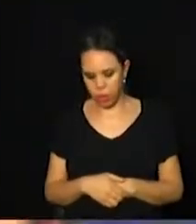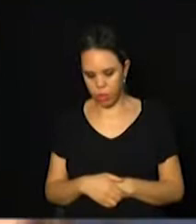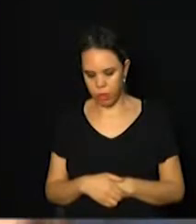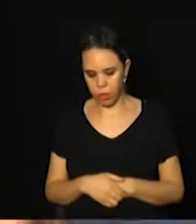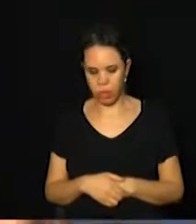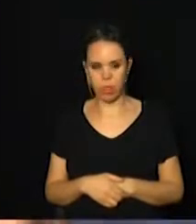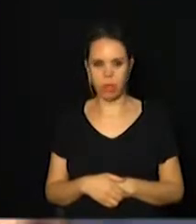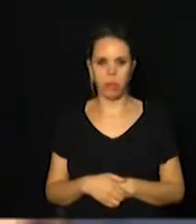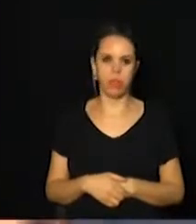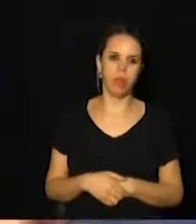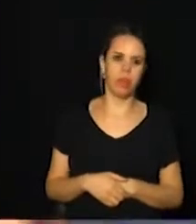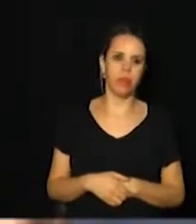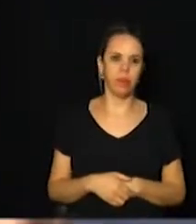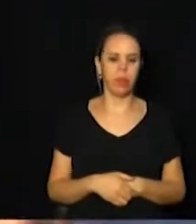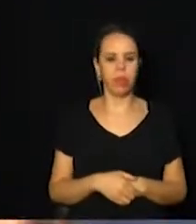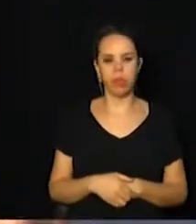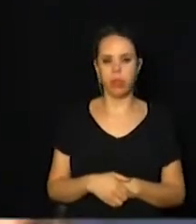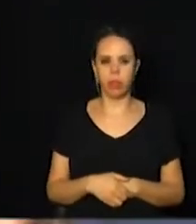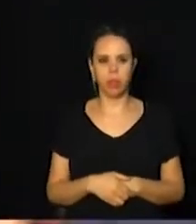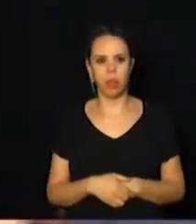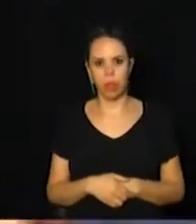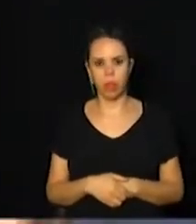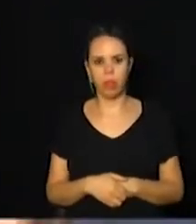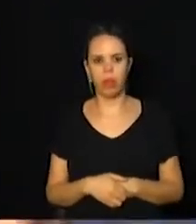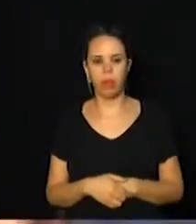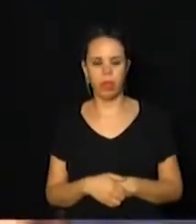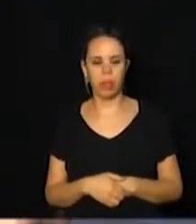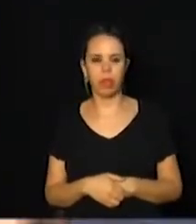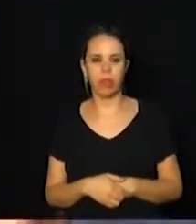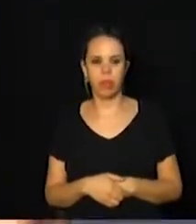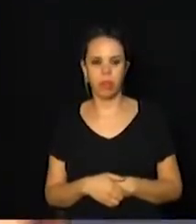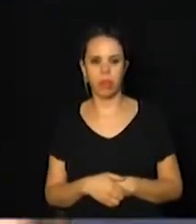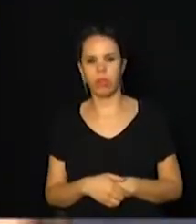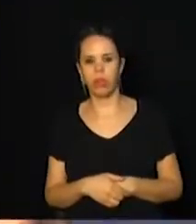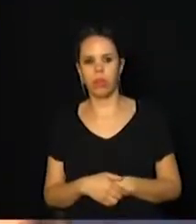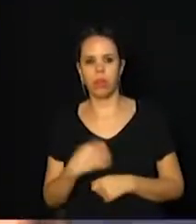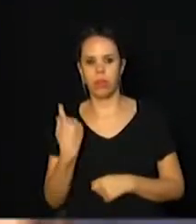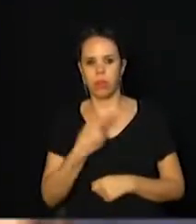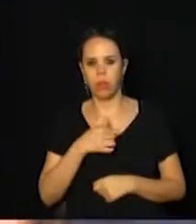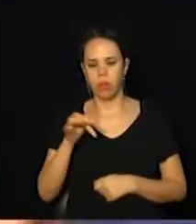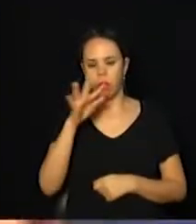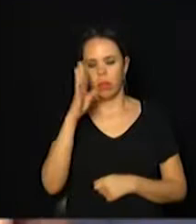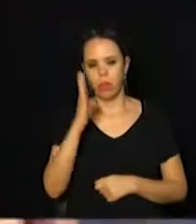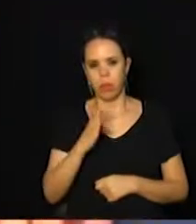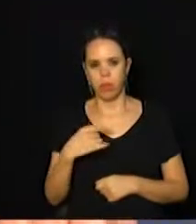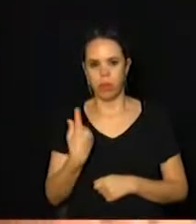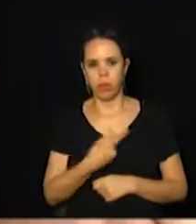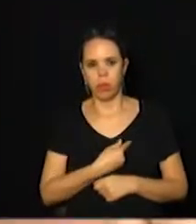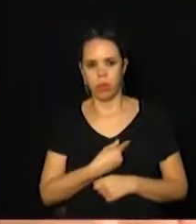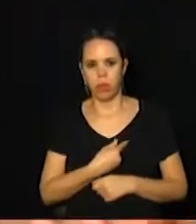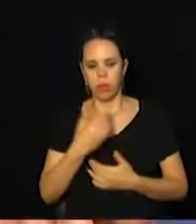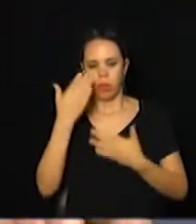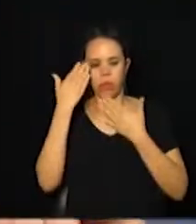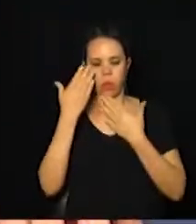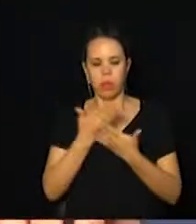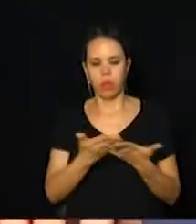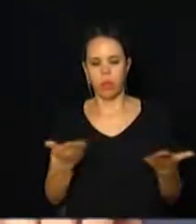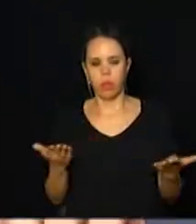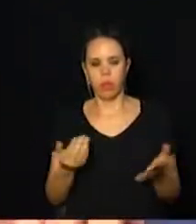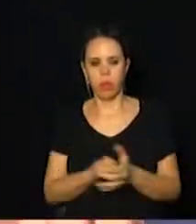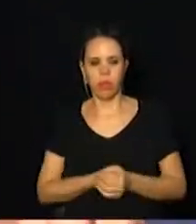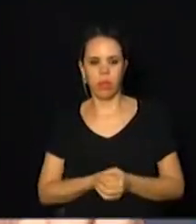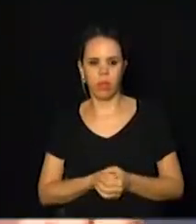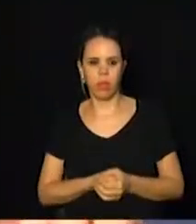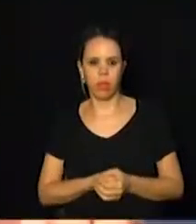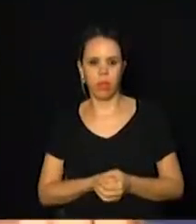nobre Vereador meu amigo Paulo nós aqui da Federação Nacional nós somos muito gato essa casa